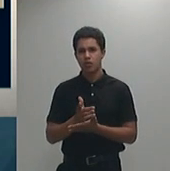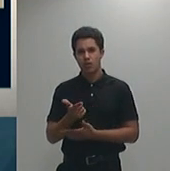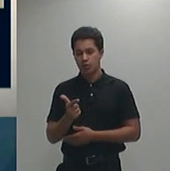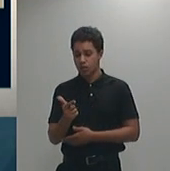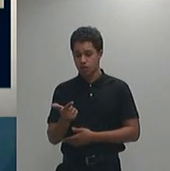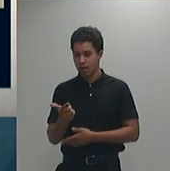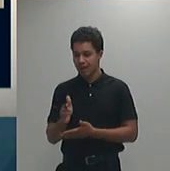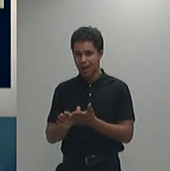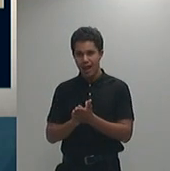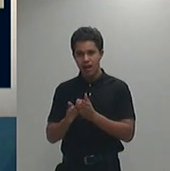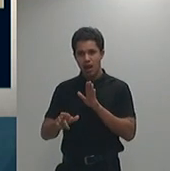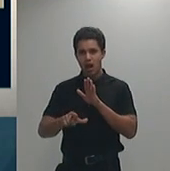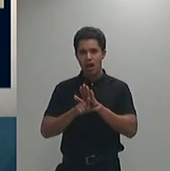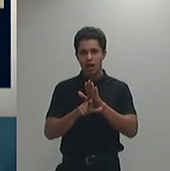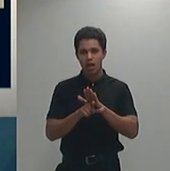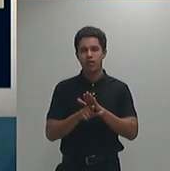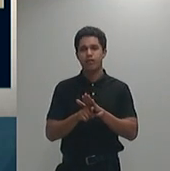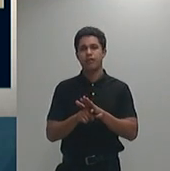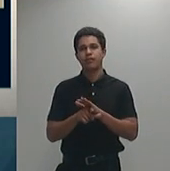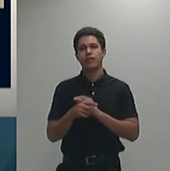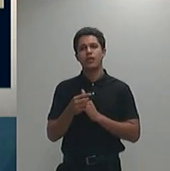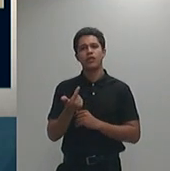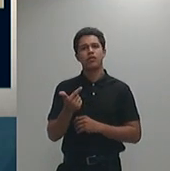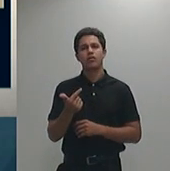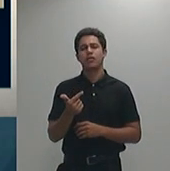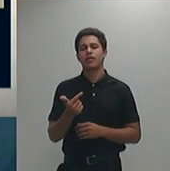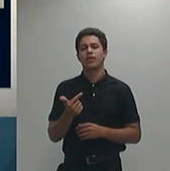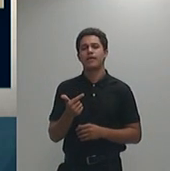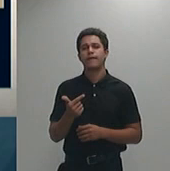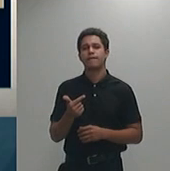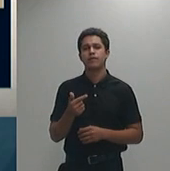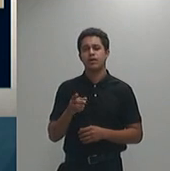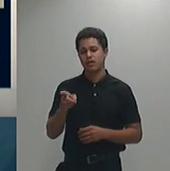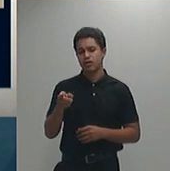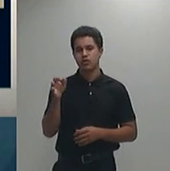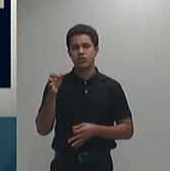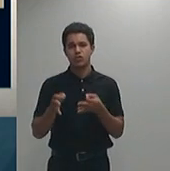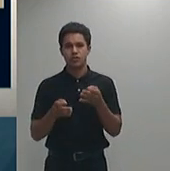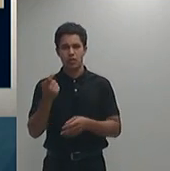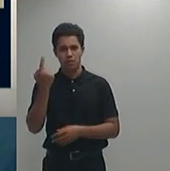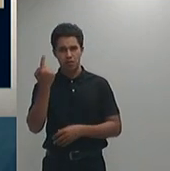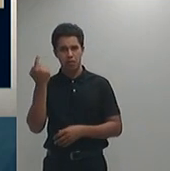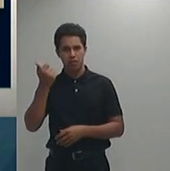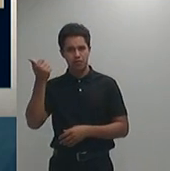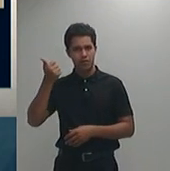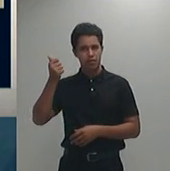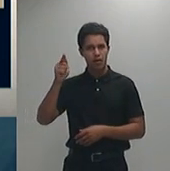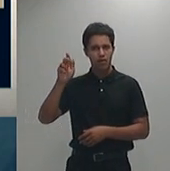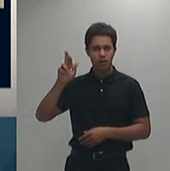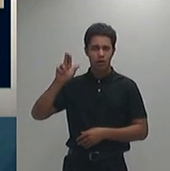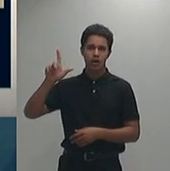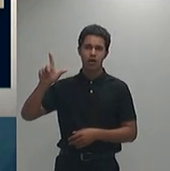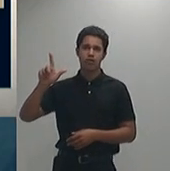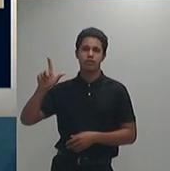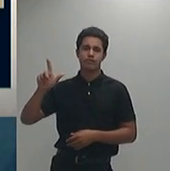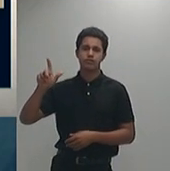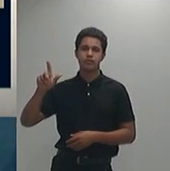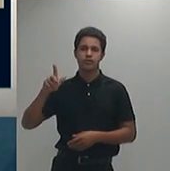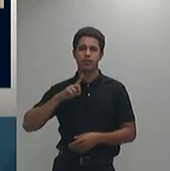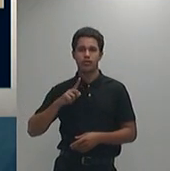condicional esse propósito não teria esse juiz de primeiro grau ainda que se vale de algum paralelismo entre a jurisdição